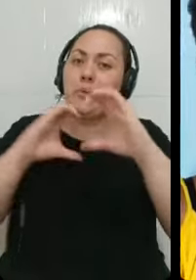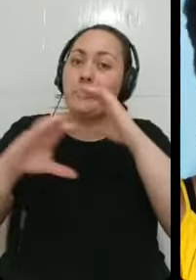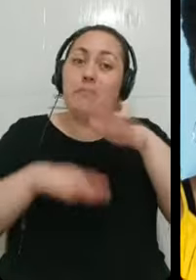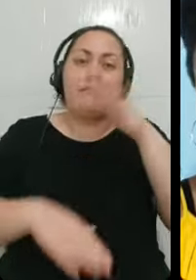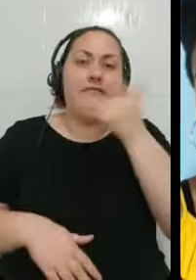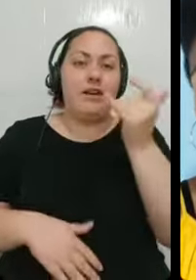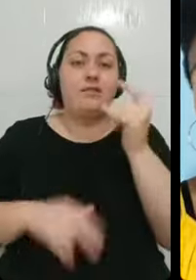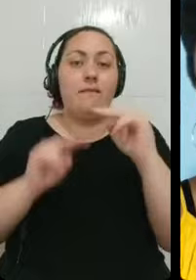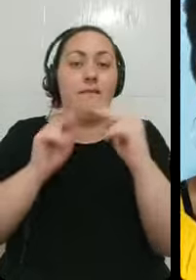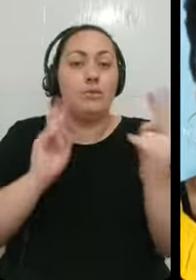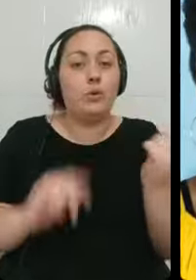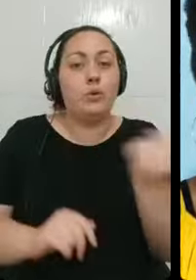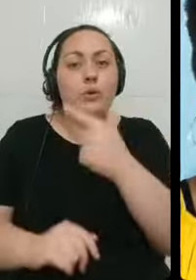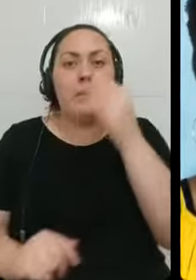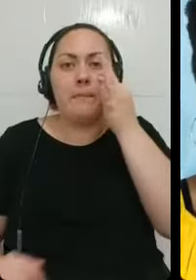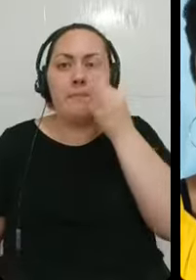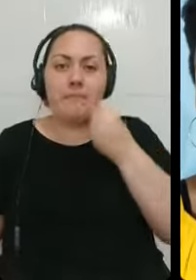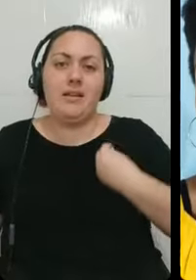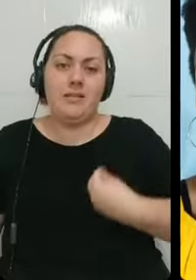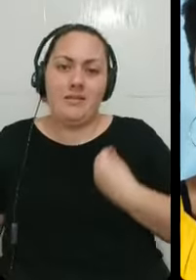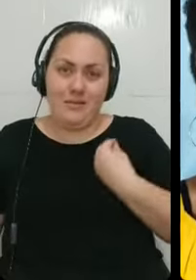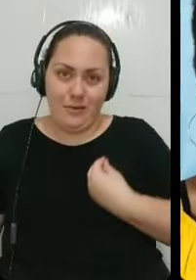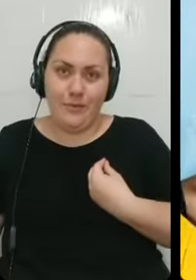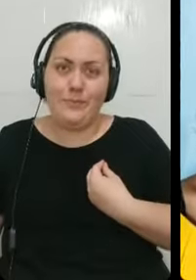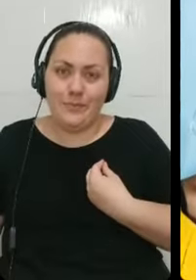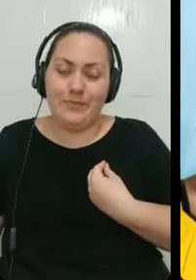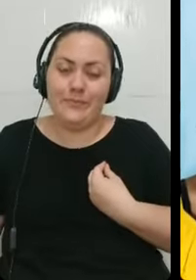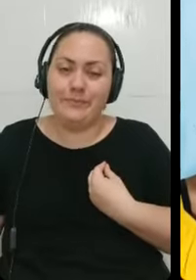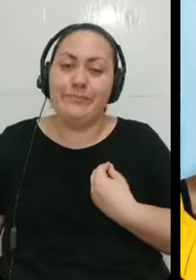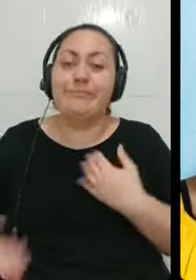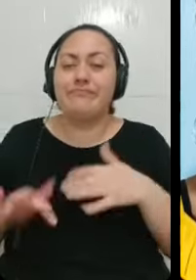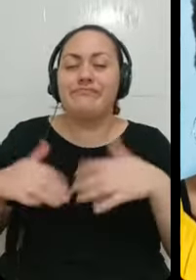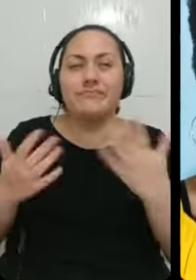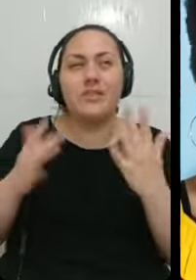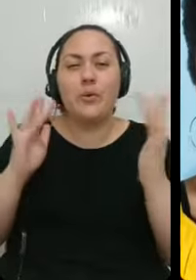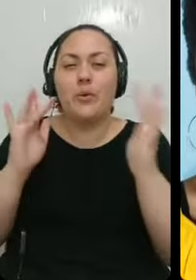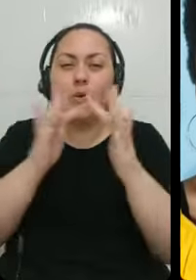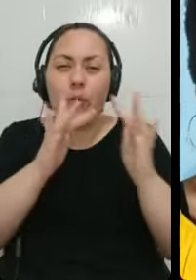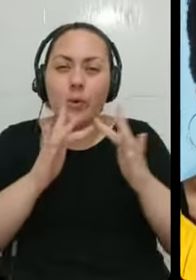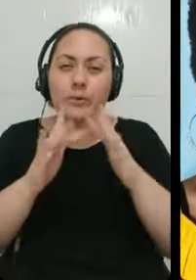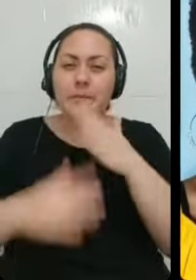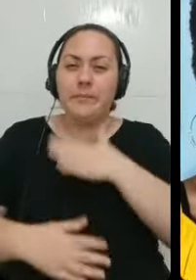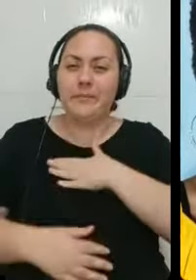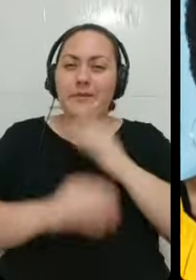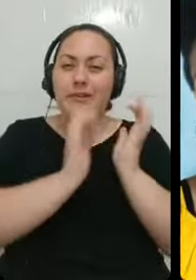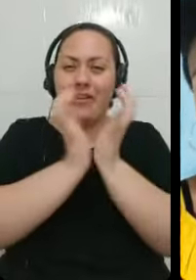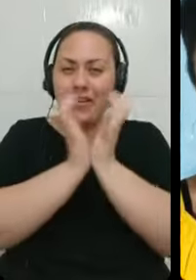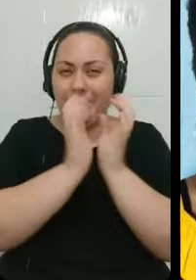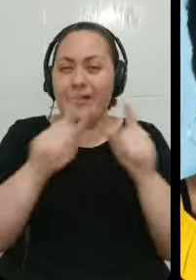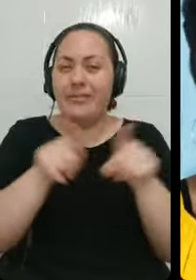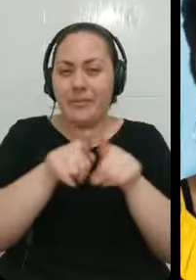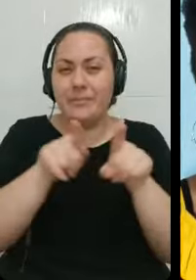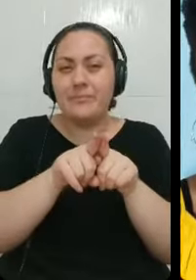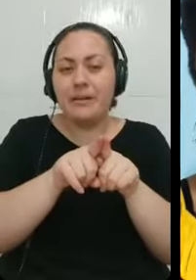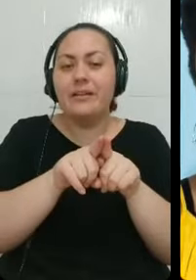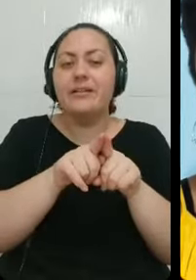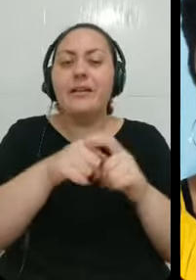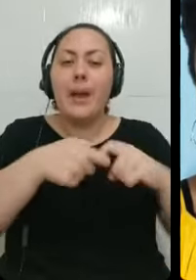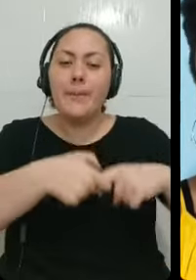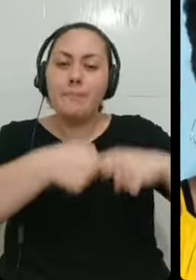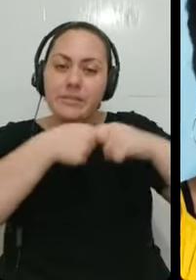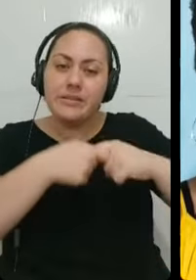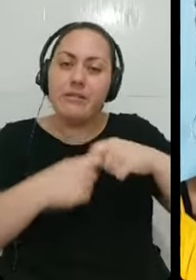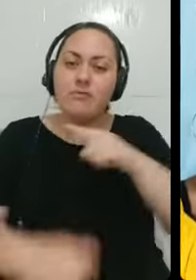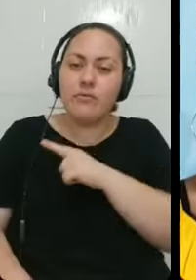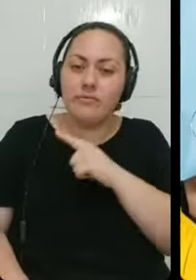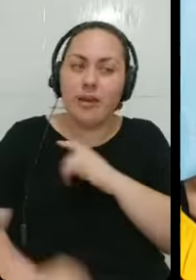virtualmente do que presencialmente num primeiro momento. Então, até em relação ao contato com os meus colegas, as amizades que eu fiz, os laços que eu